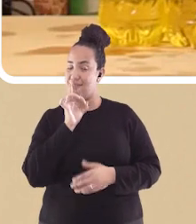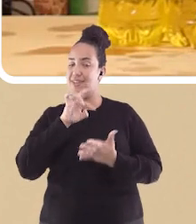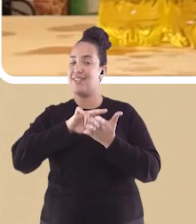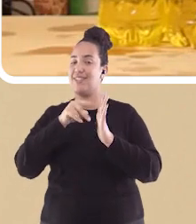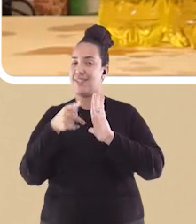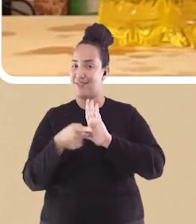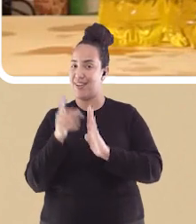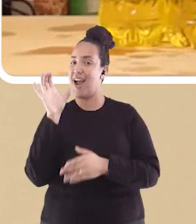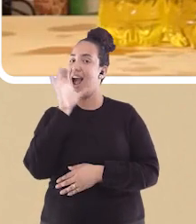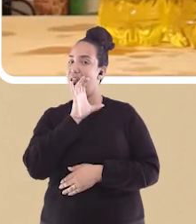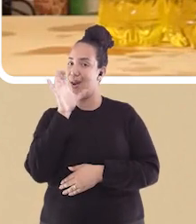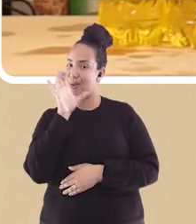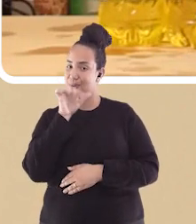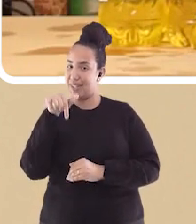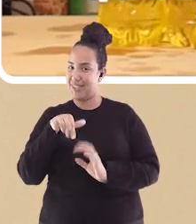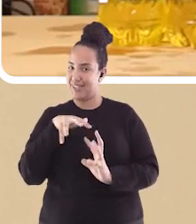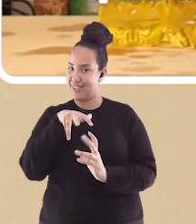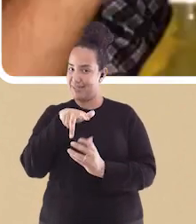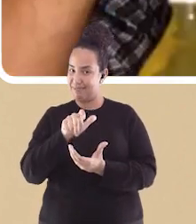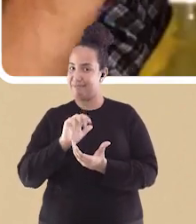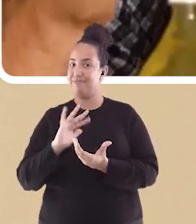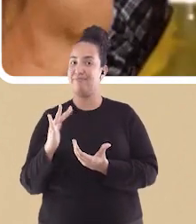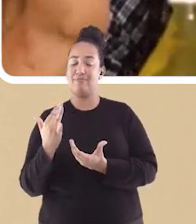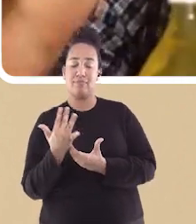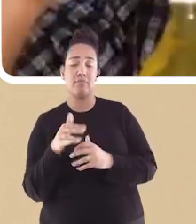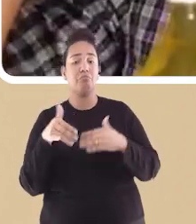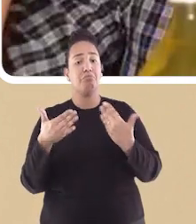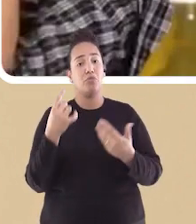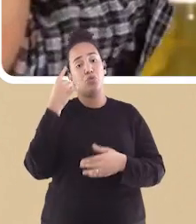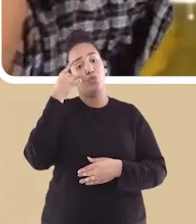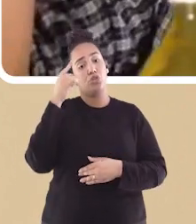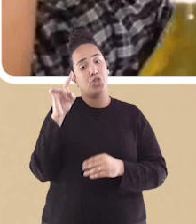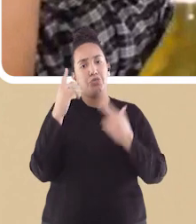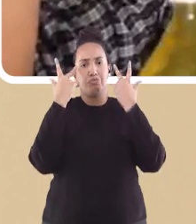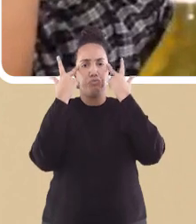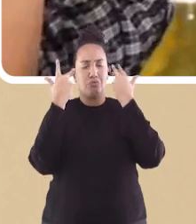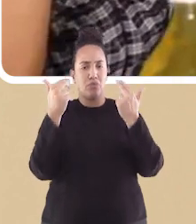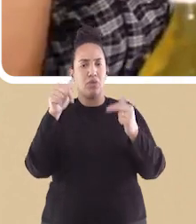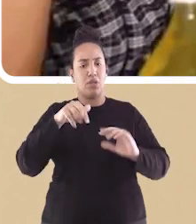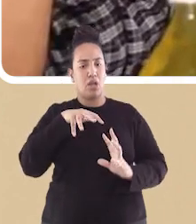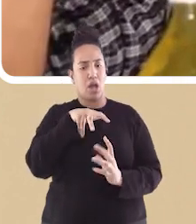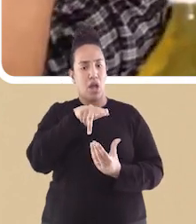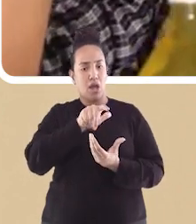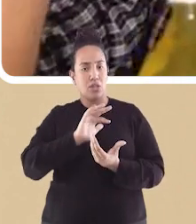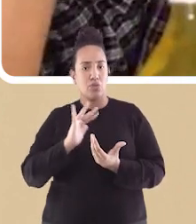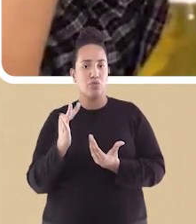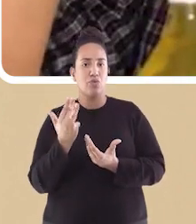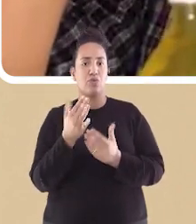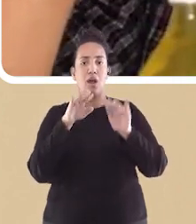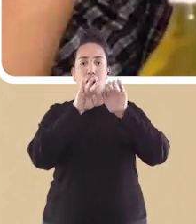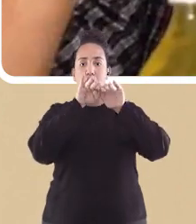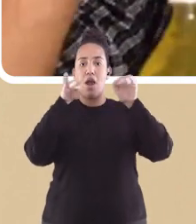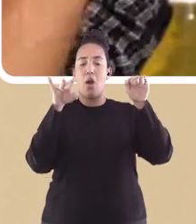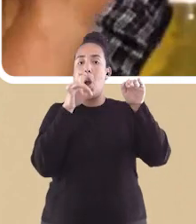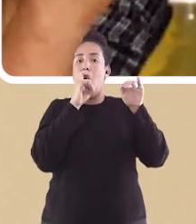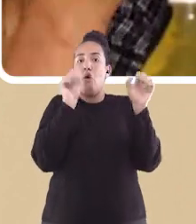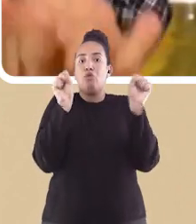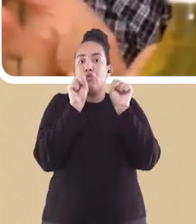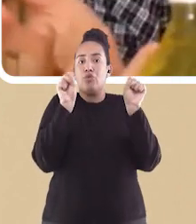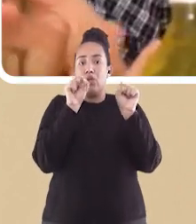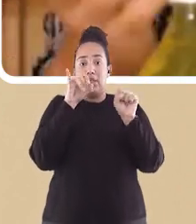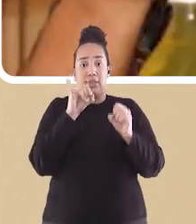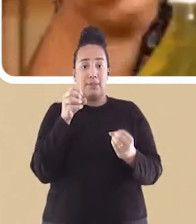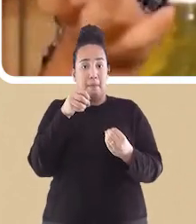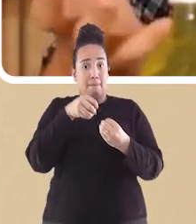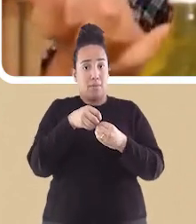ela vai representar o ar quente da nossa atmosfera. Em um dia comum, a parte mais alta da atmosfera fica mais fria, enquanto a parte mais baixa, que está mais